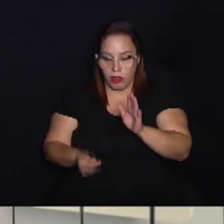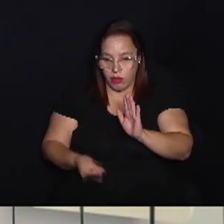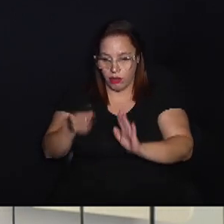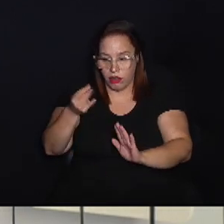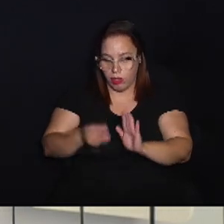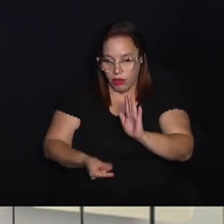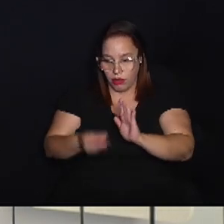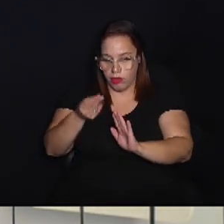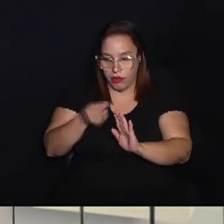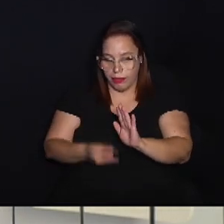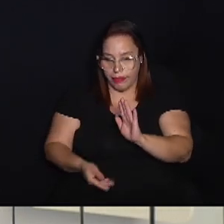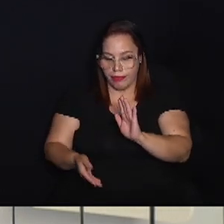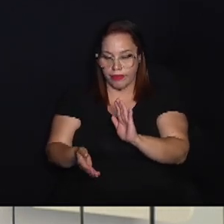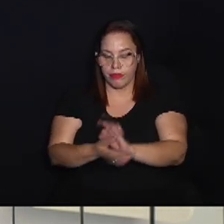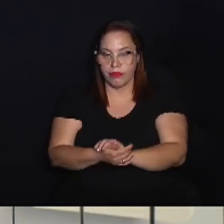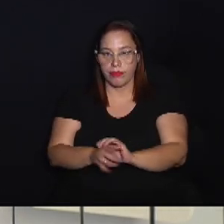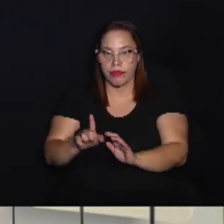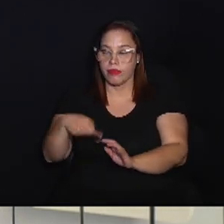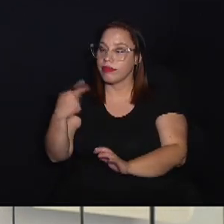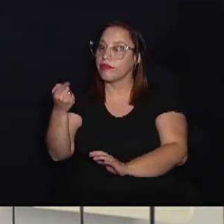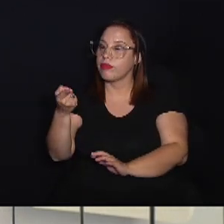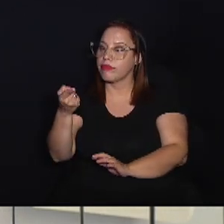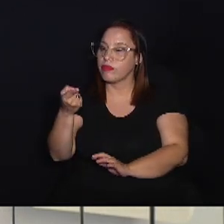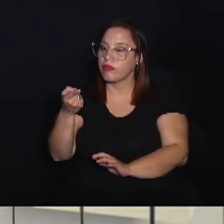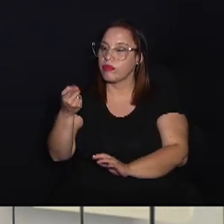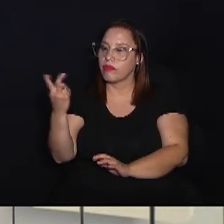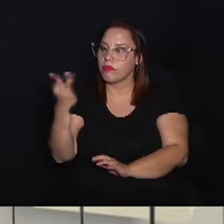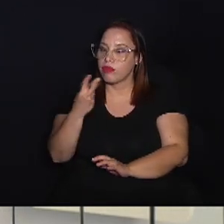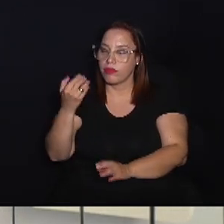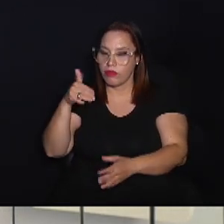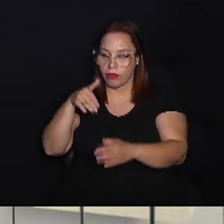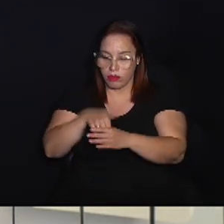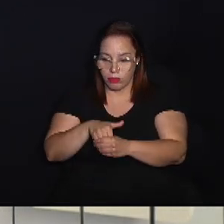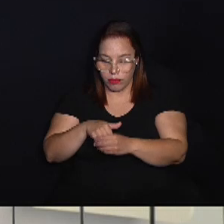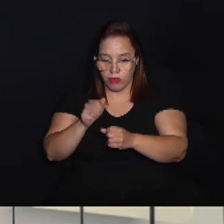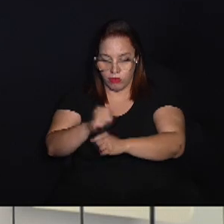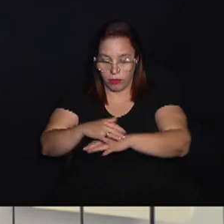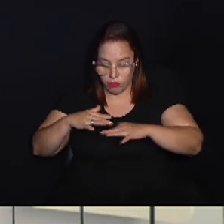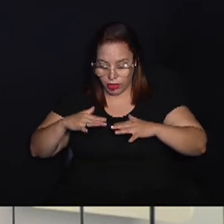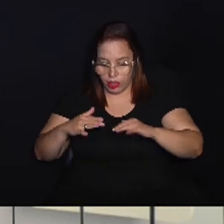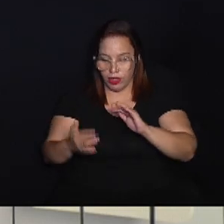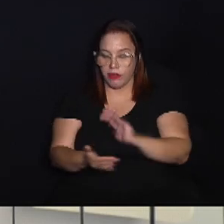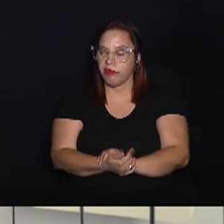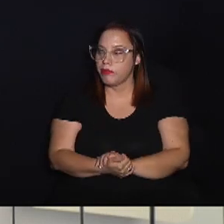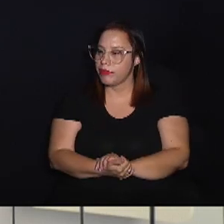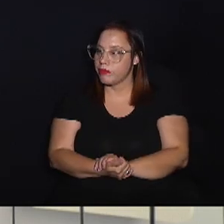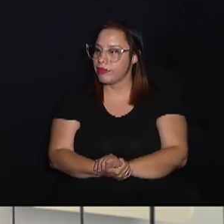e Orçamento e depois em 2 votações em plenário.